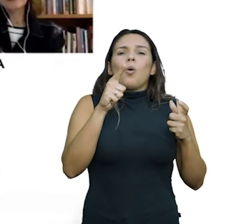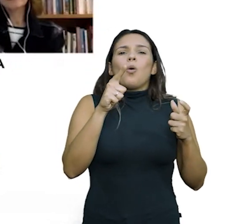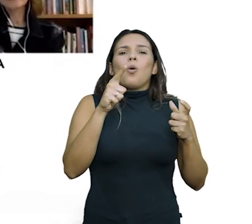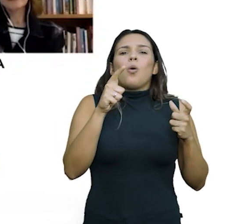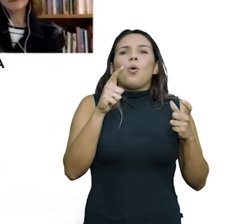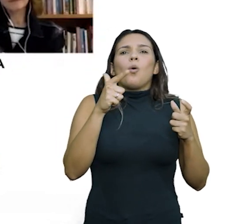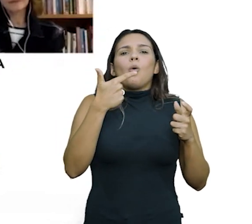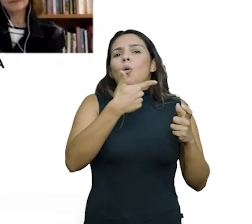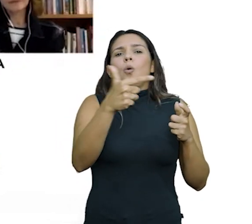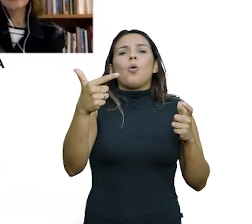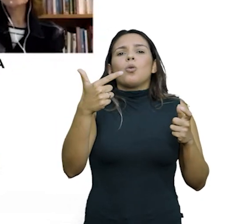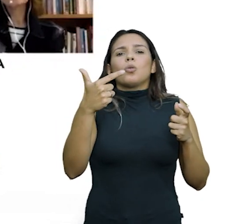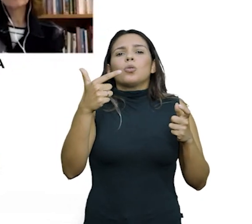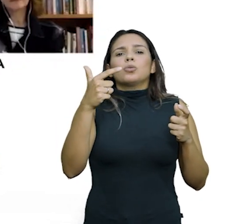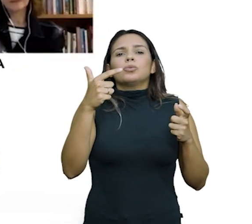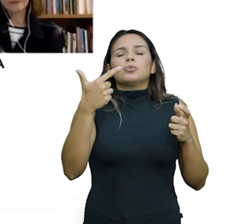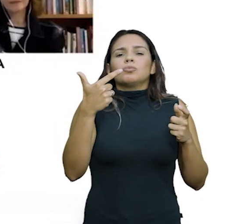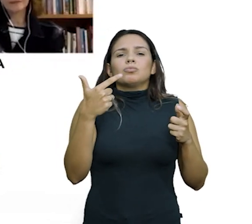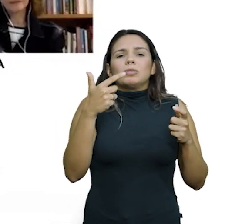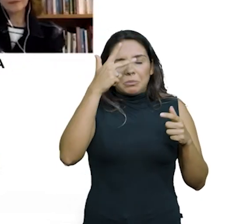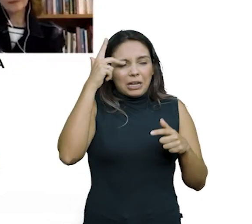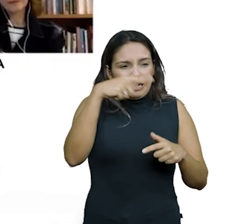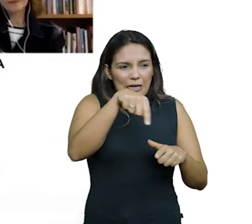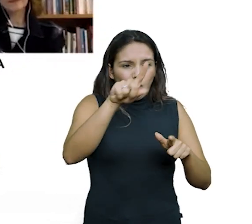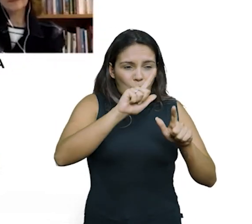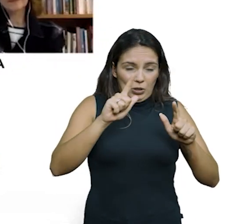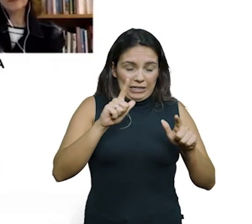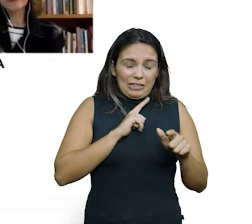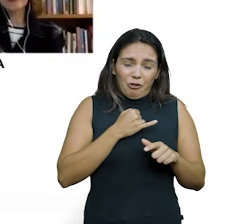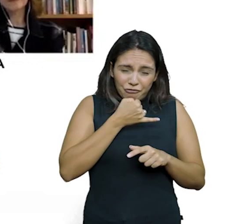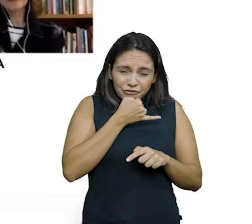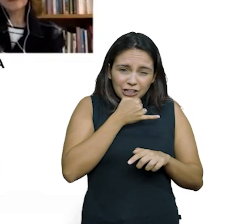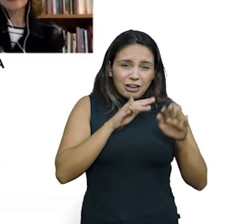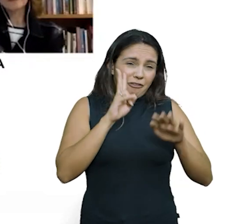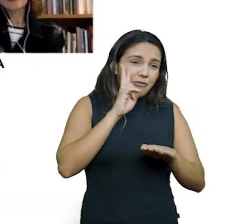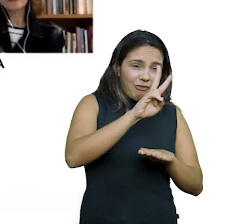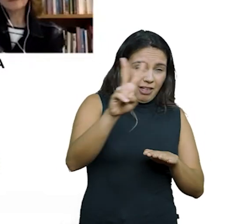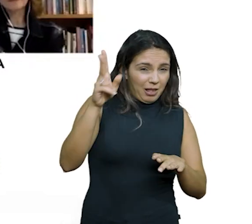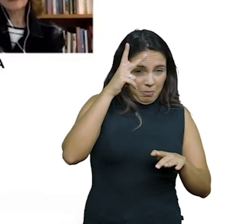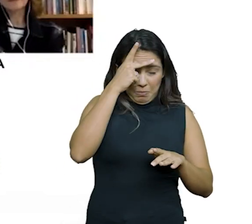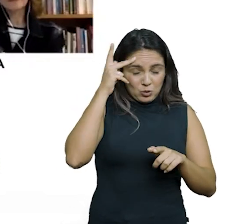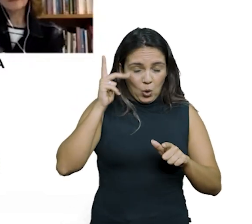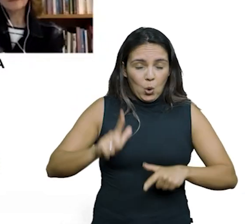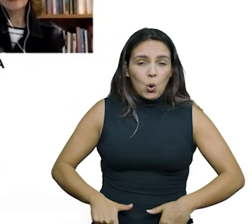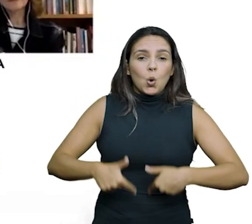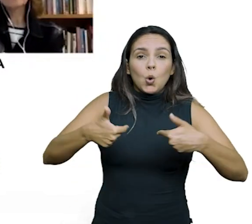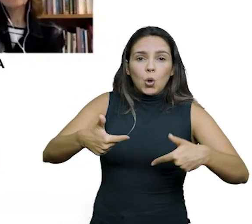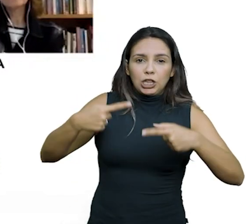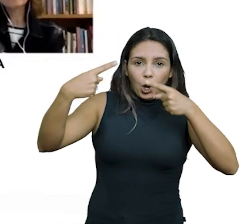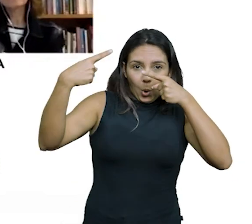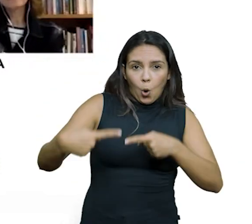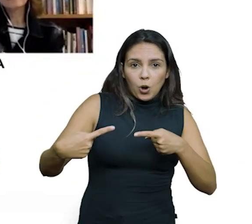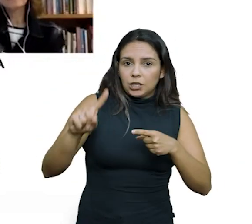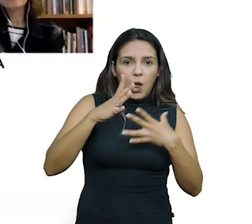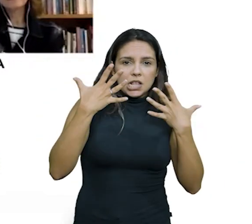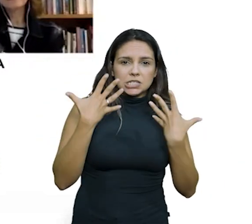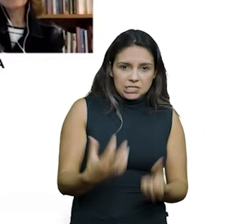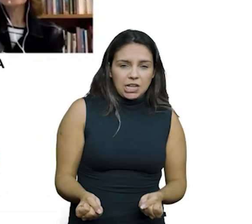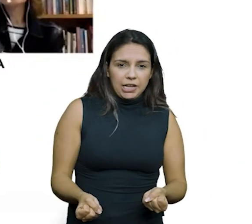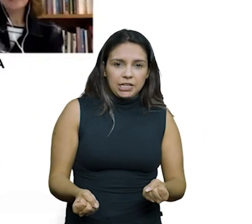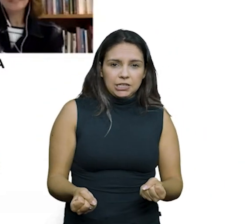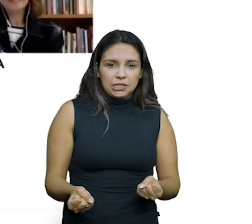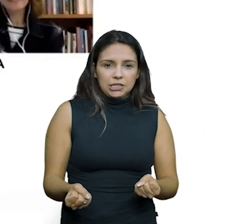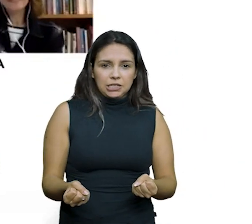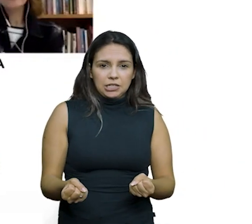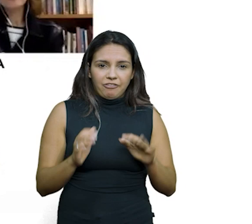alternativa. O que me entristece é aquelas pessoas que estão lutando contra o isolamento sem